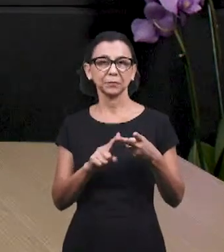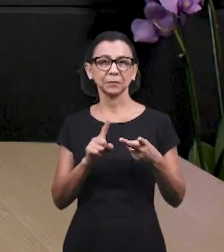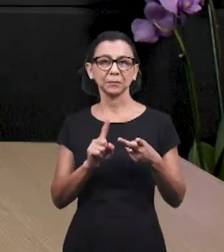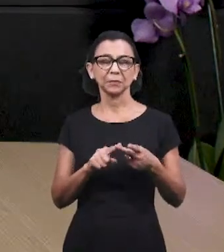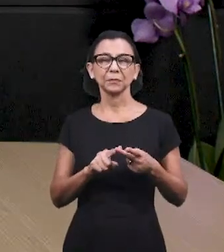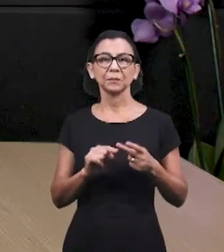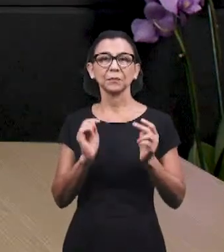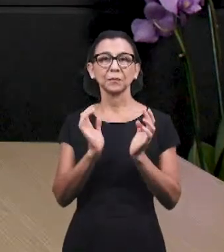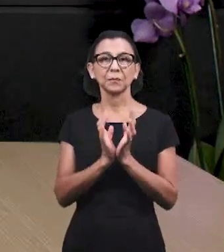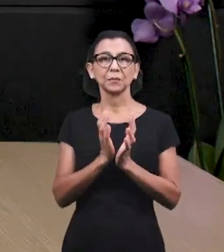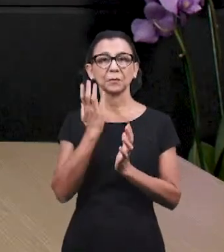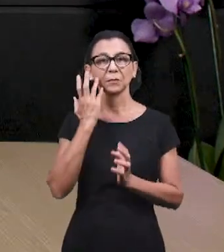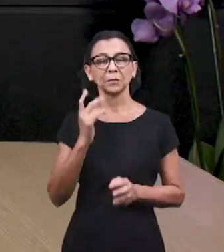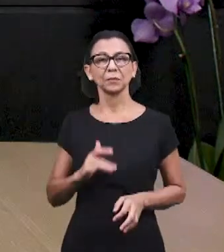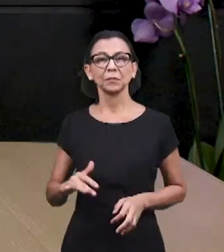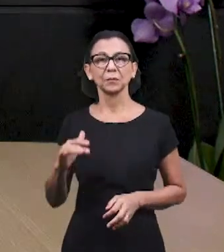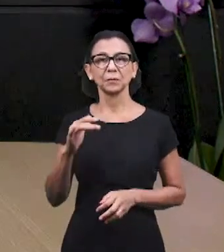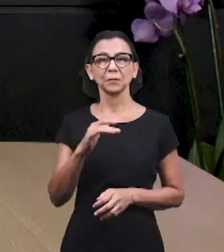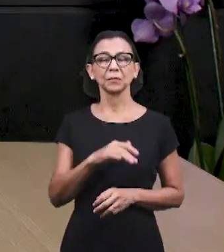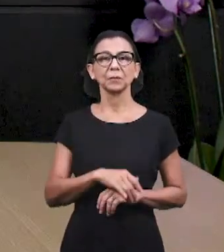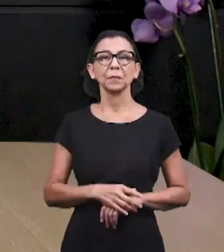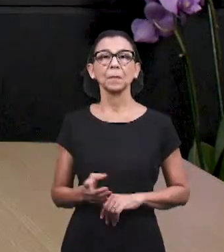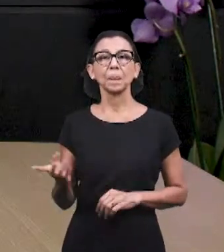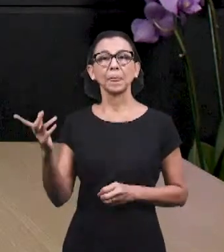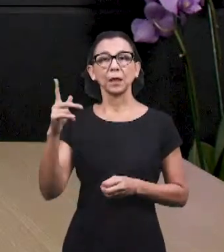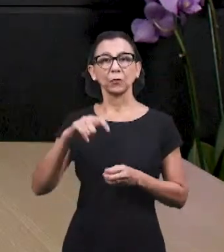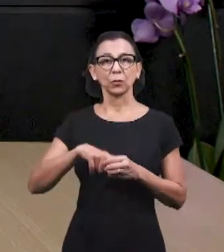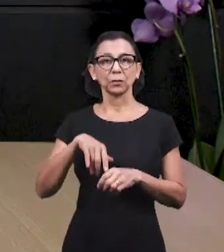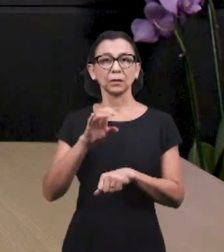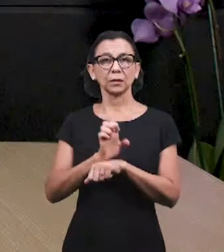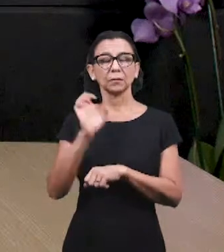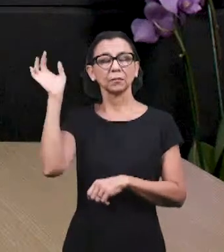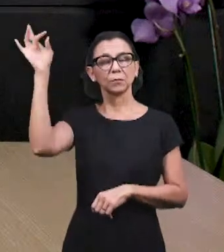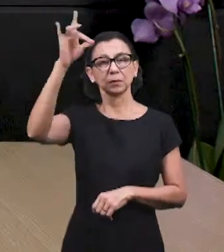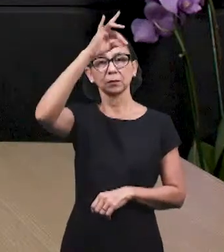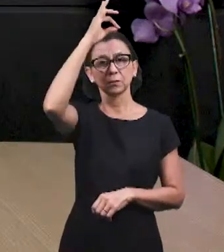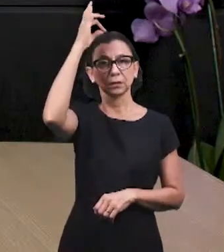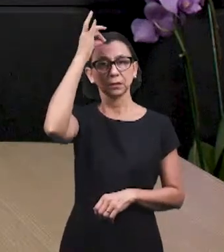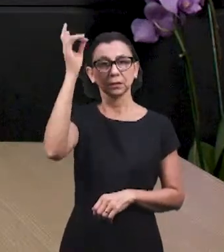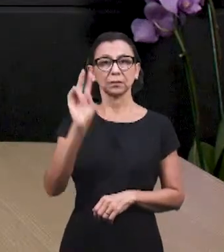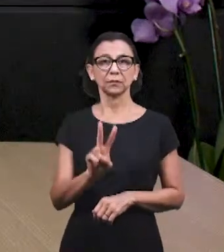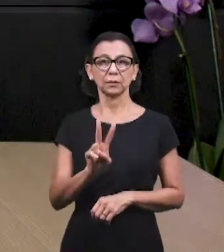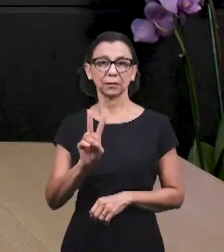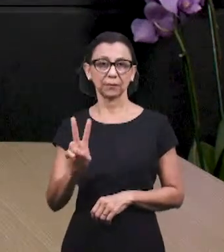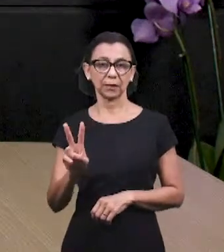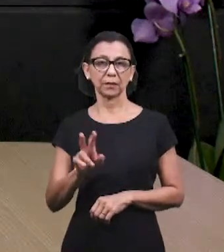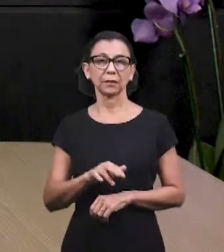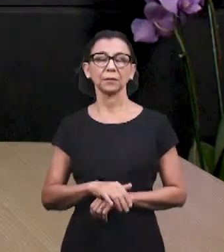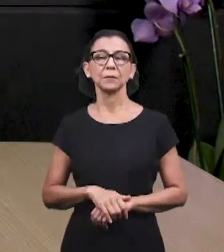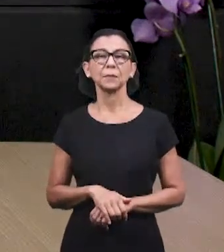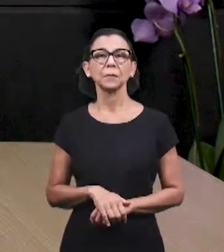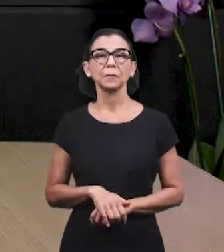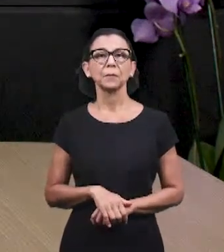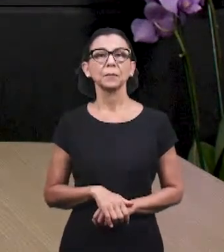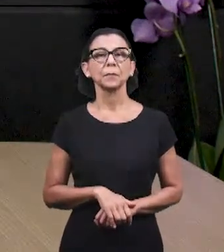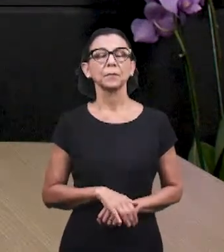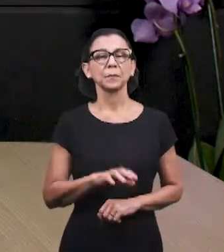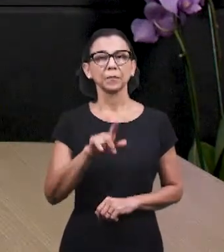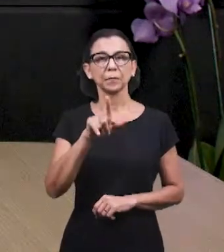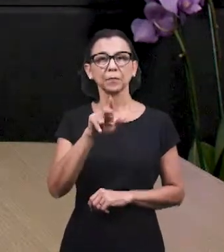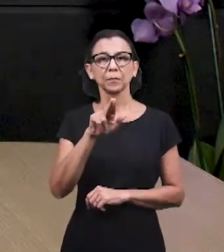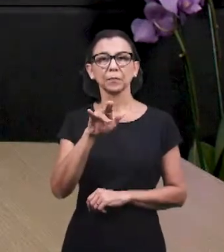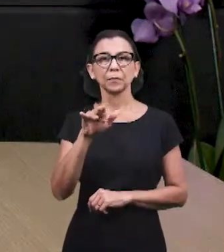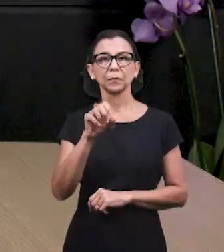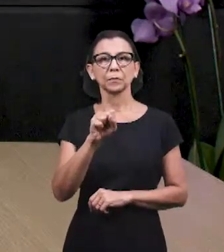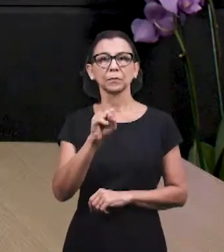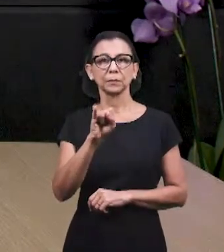em Portugal. Depois voltaremos para o estado do Espírito Santo, aqui em Vila Velha, uma das nossas igrejas de Vila Velha, onde ali a Luíse,